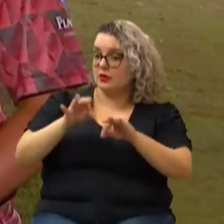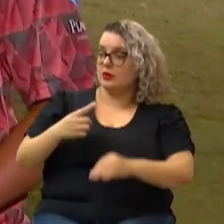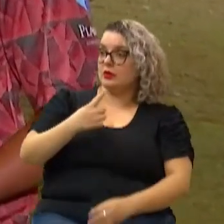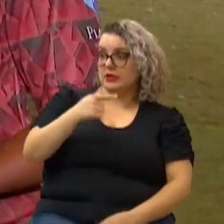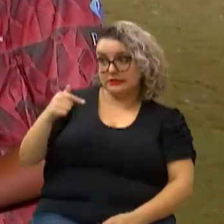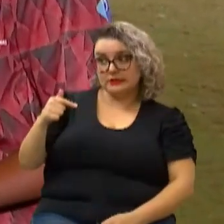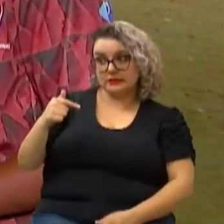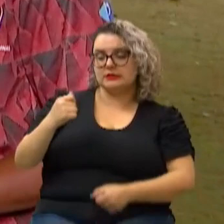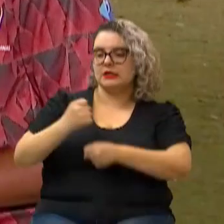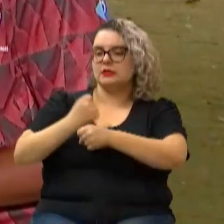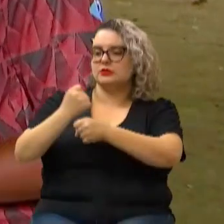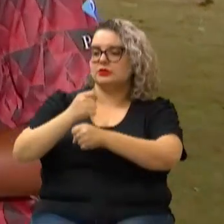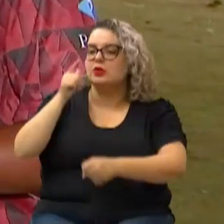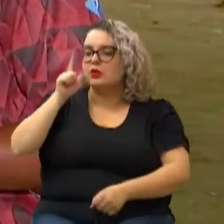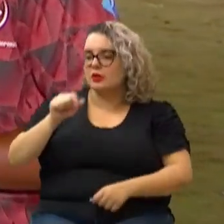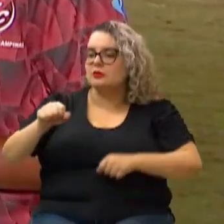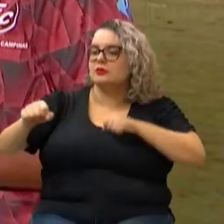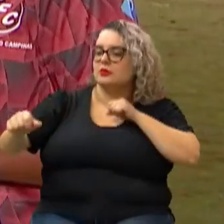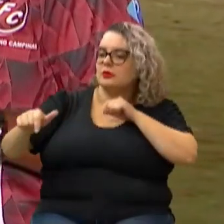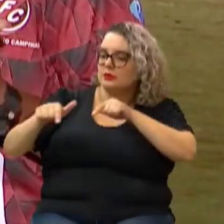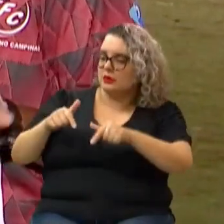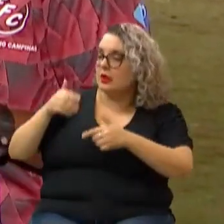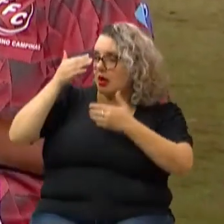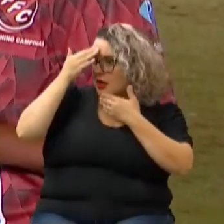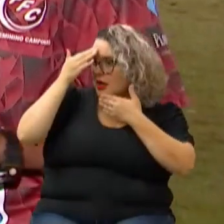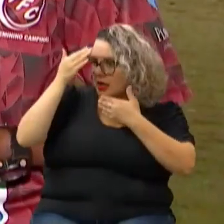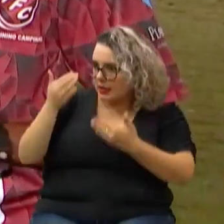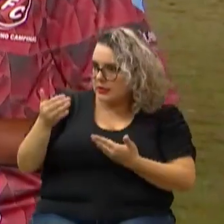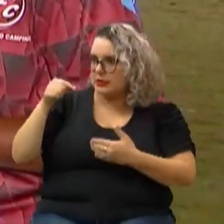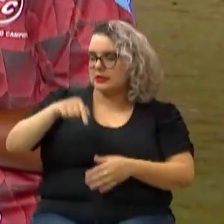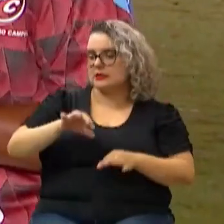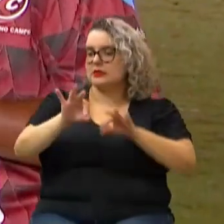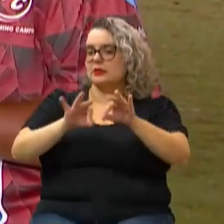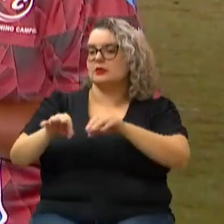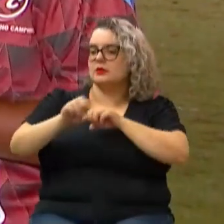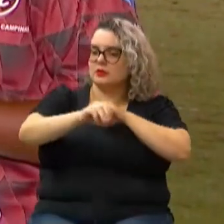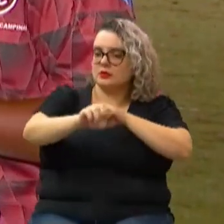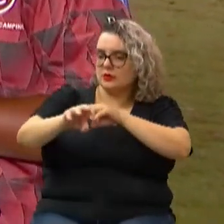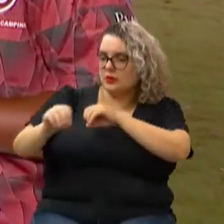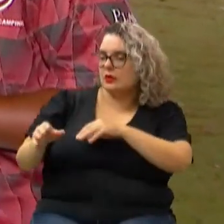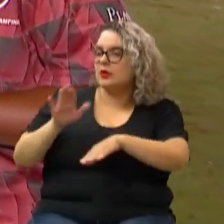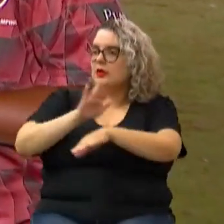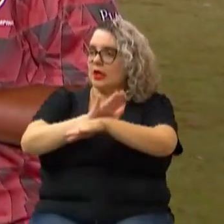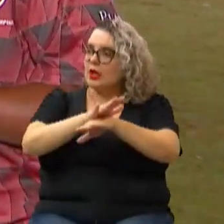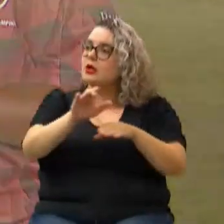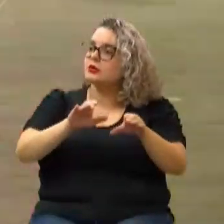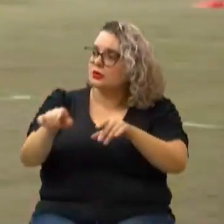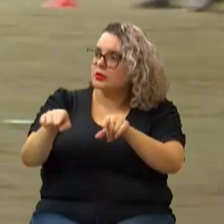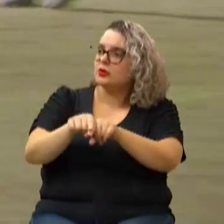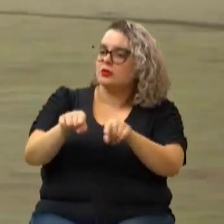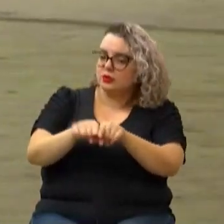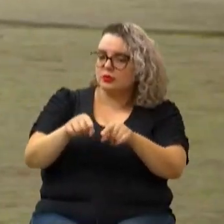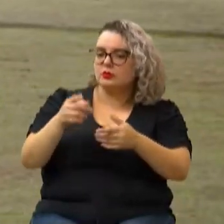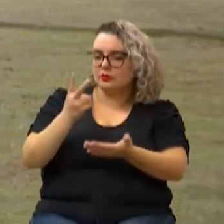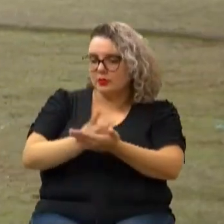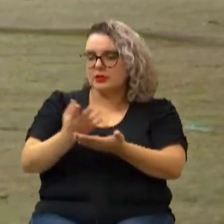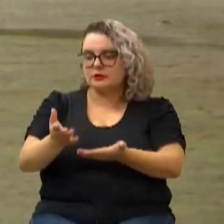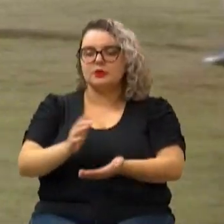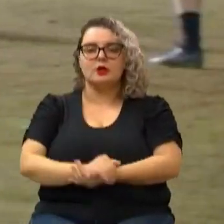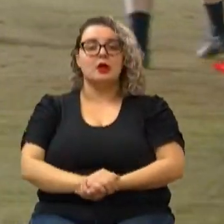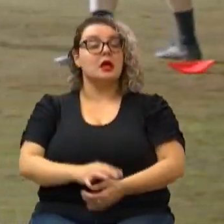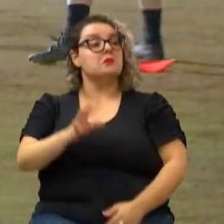parte do projeto há 17 anos. Consegui me formar graças ao projeto e hoje eu dou aula, ajudo na coordenação também do